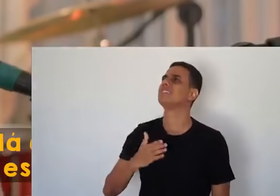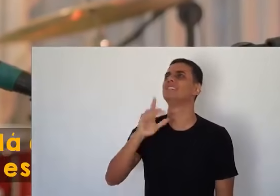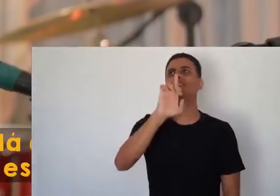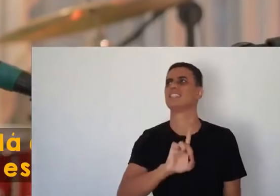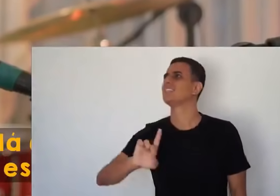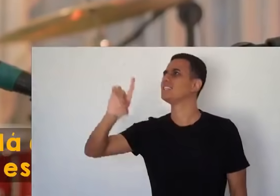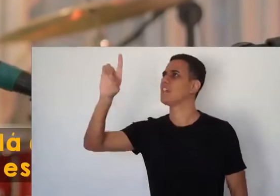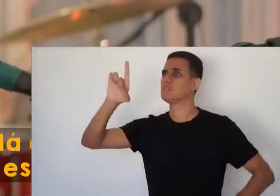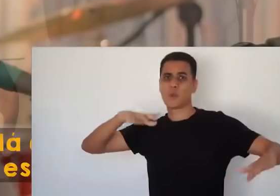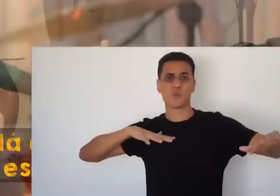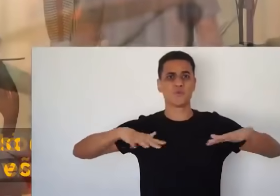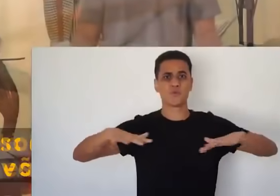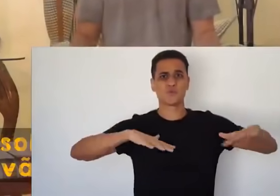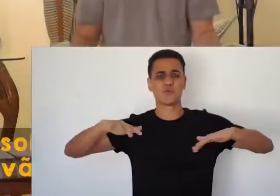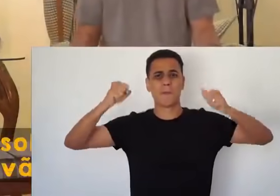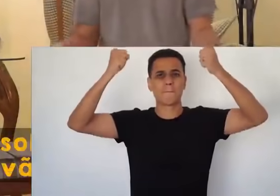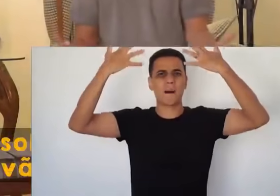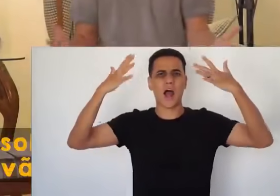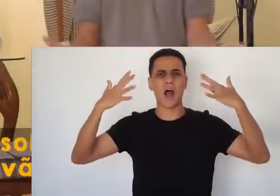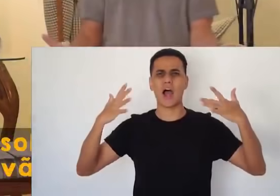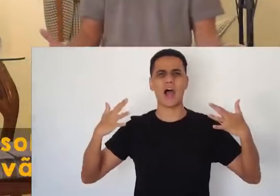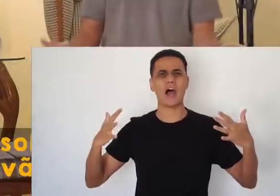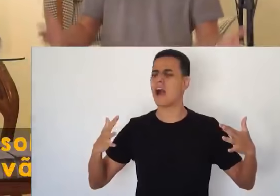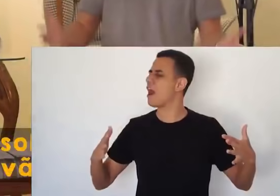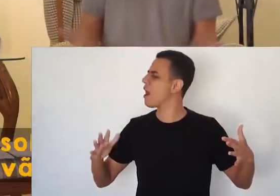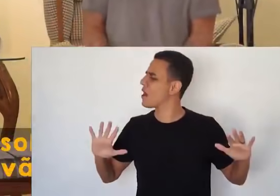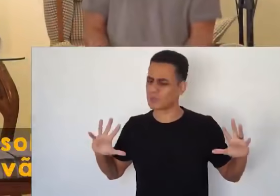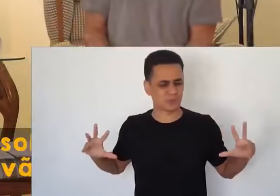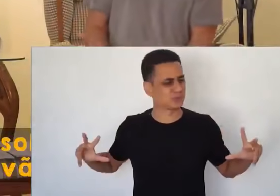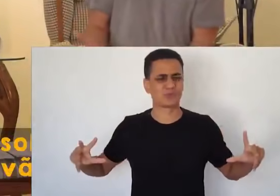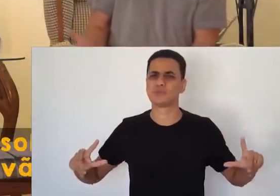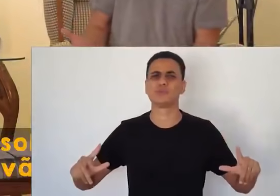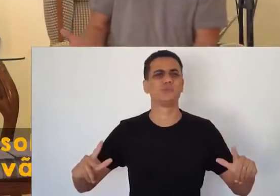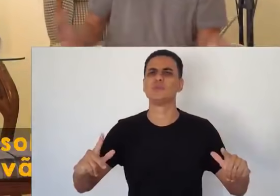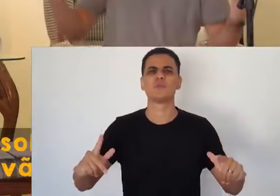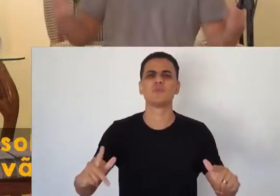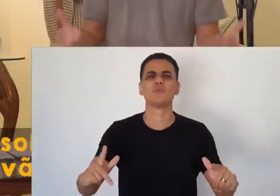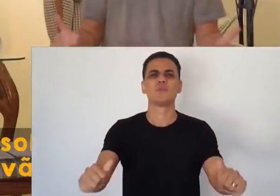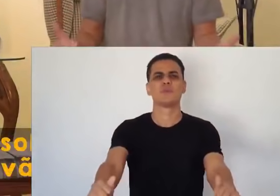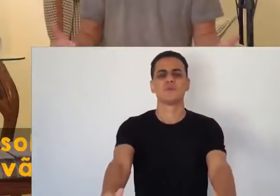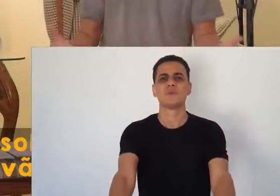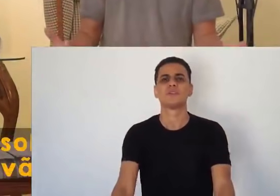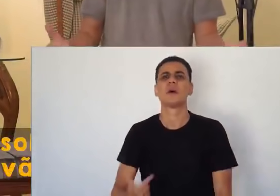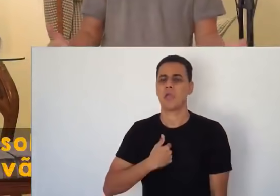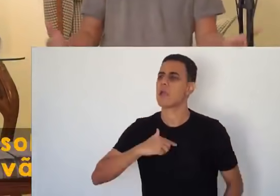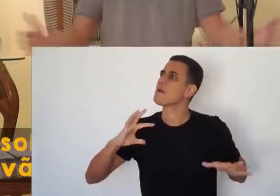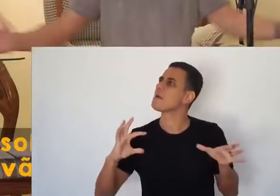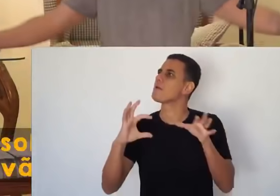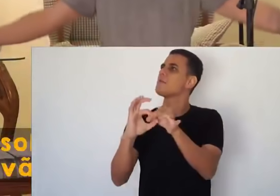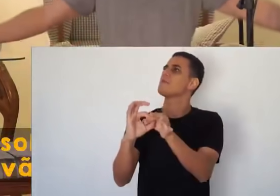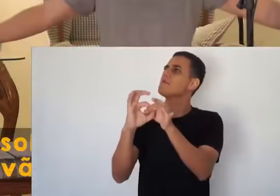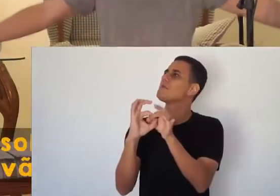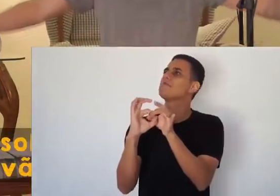presença está aqui. Sinto o chão tremer sobre os meus pés, as muralhas